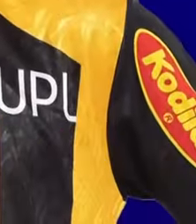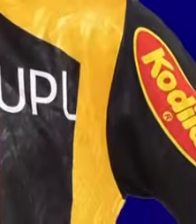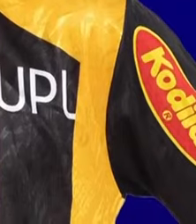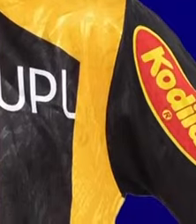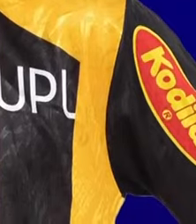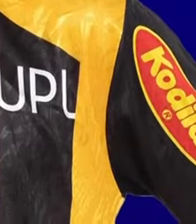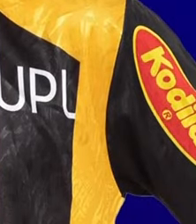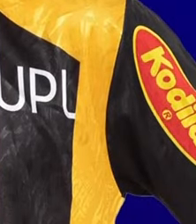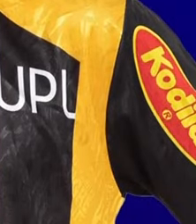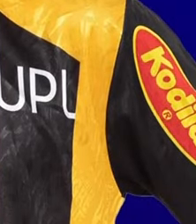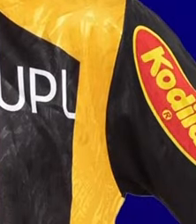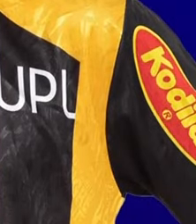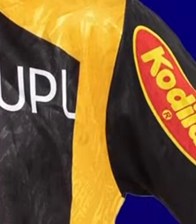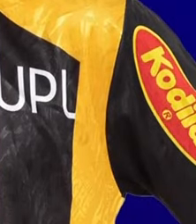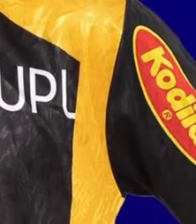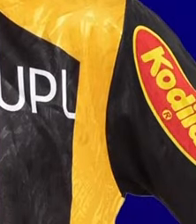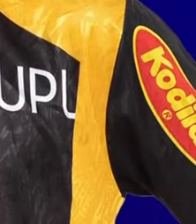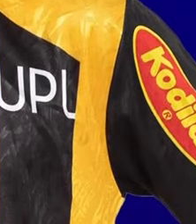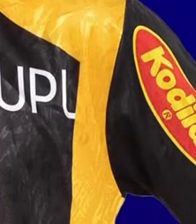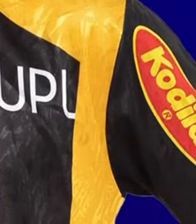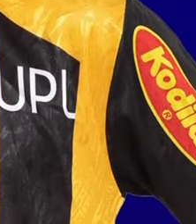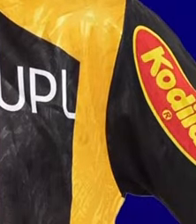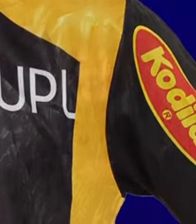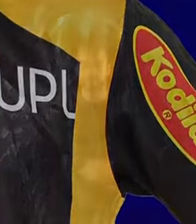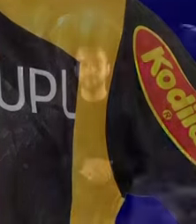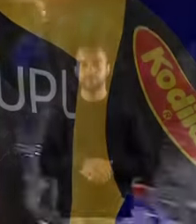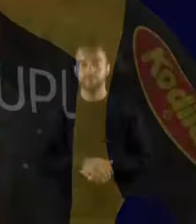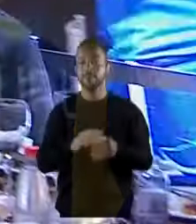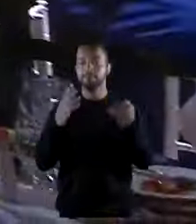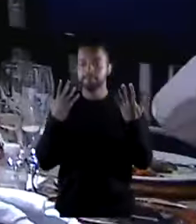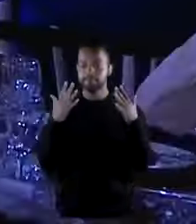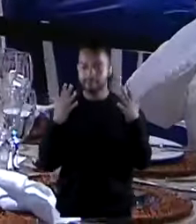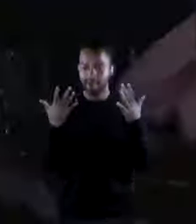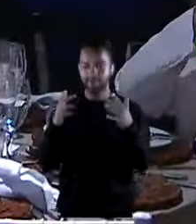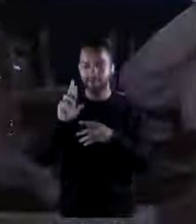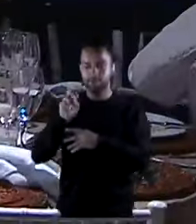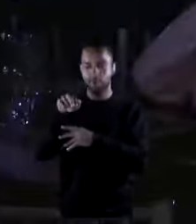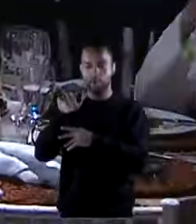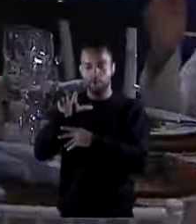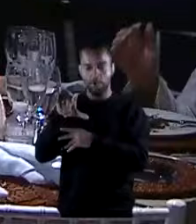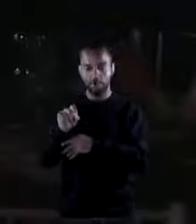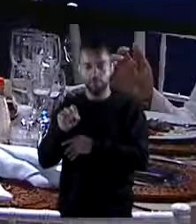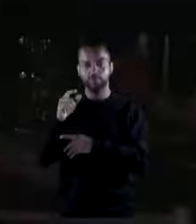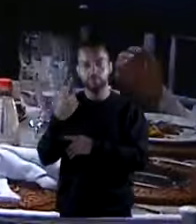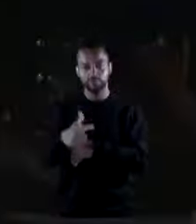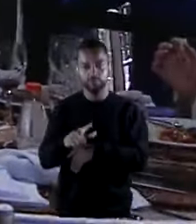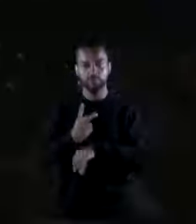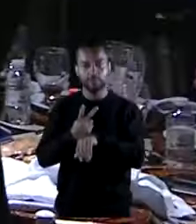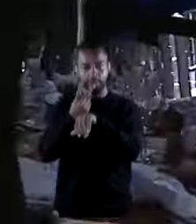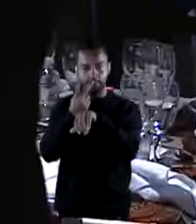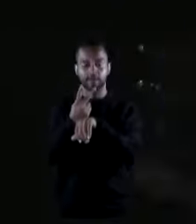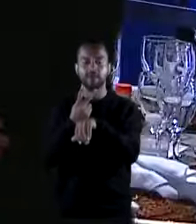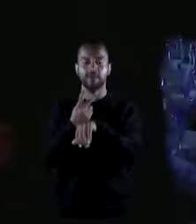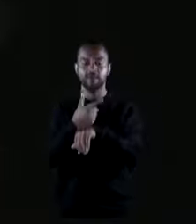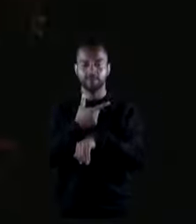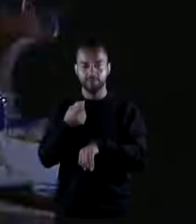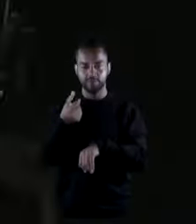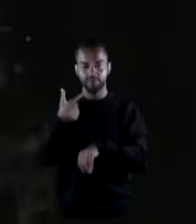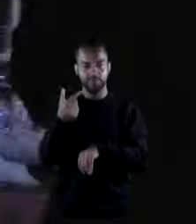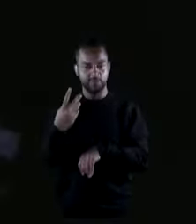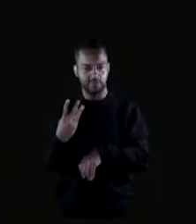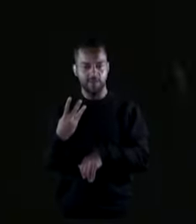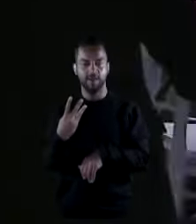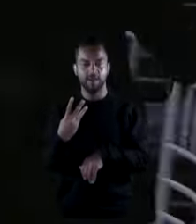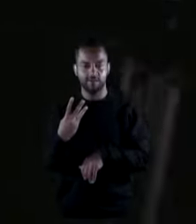Parabéns ao Rômulo, que está na seleção Paulistão Sicredi 2024. E agora conquista o